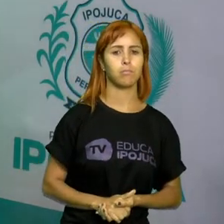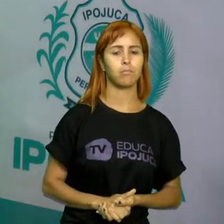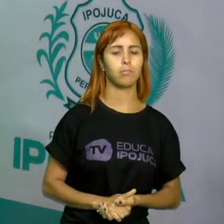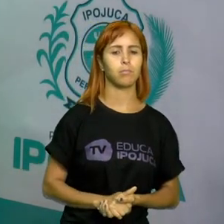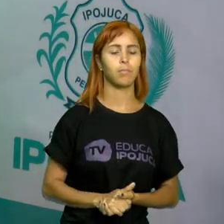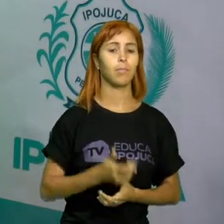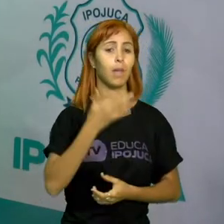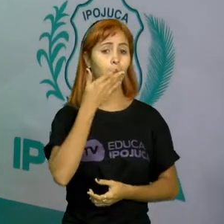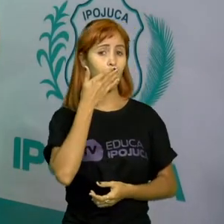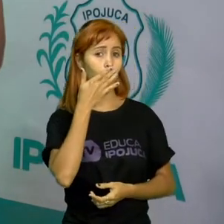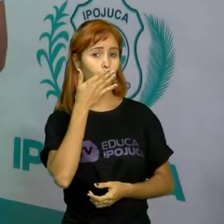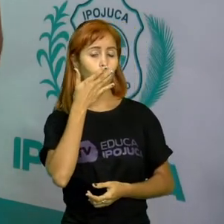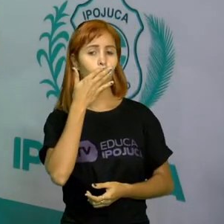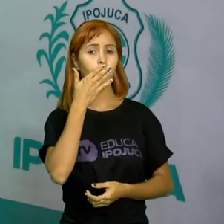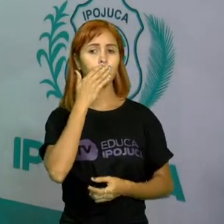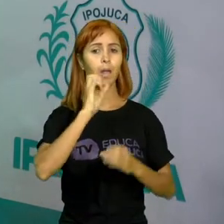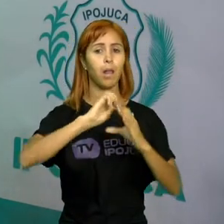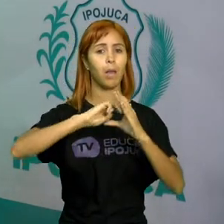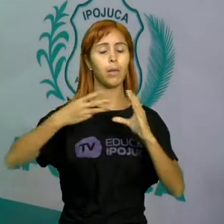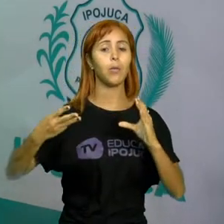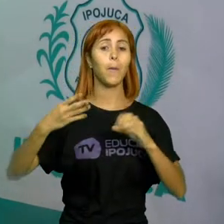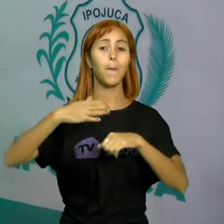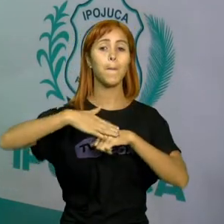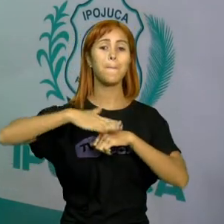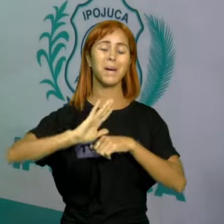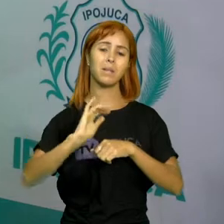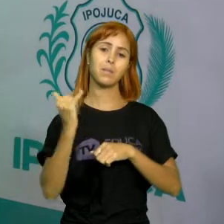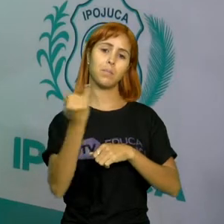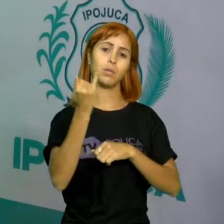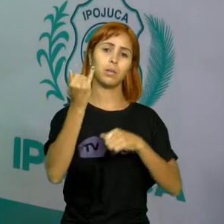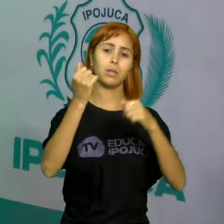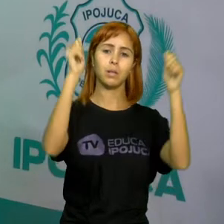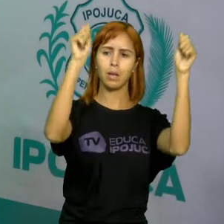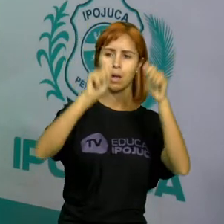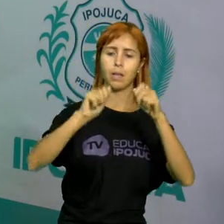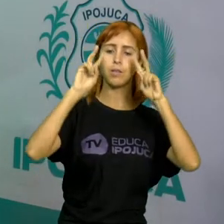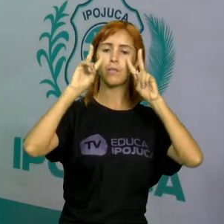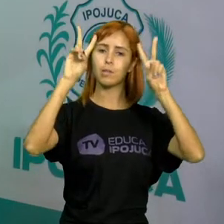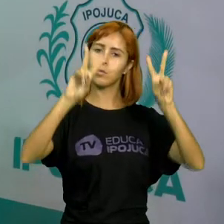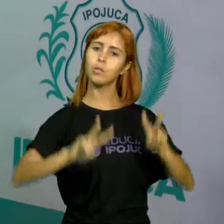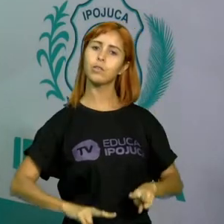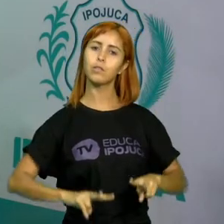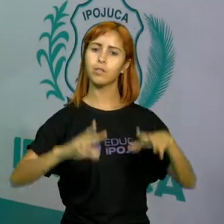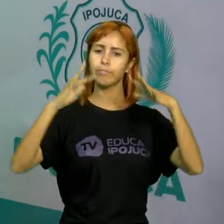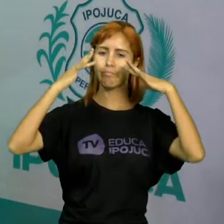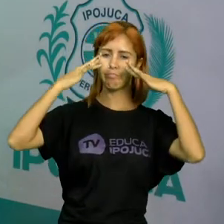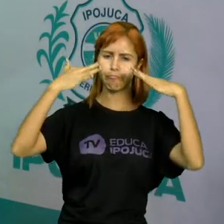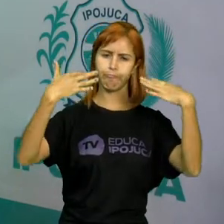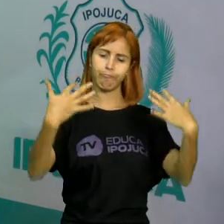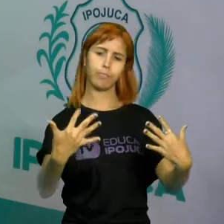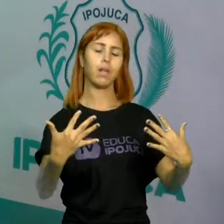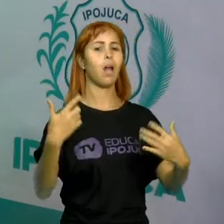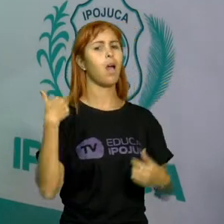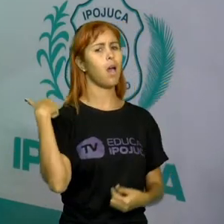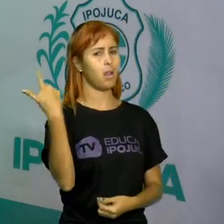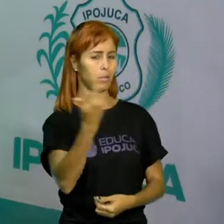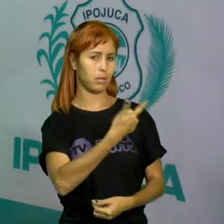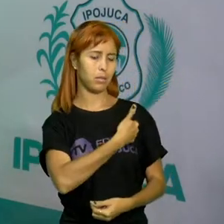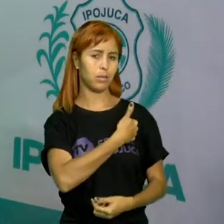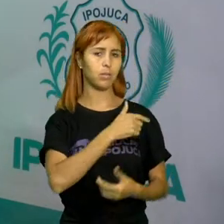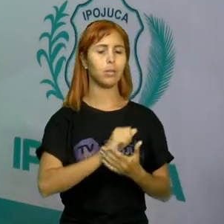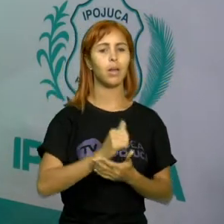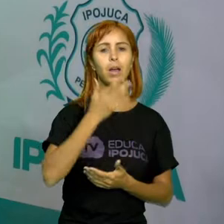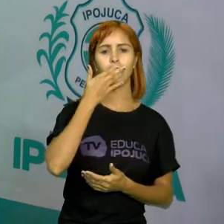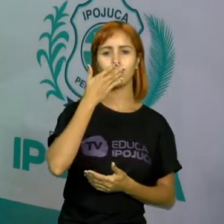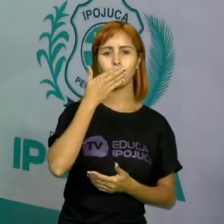A cor é um dos elementos mais importantes das artes visuais, porque é ela que vai chamar mais ainda a nossa atenção. As